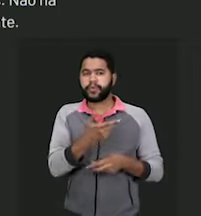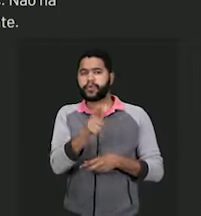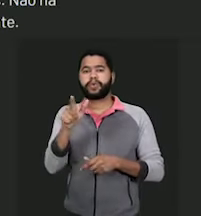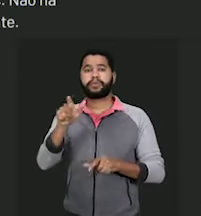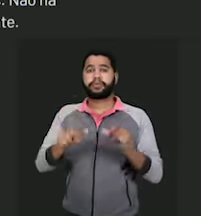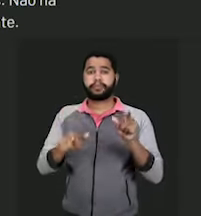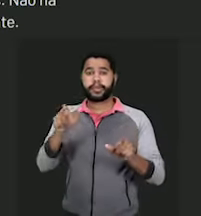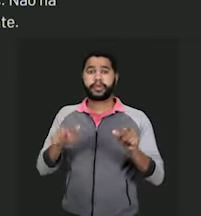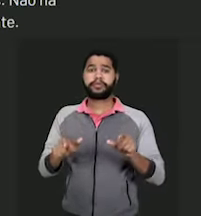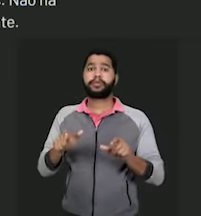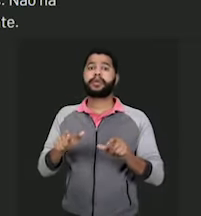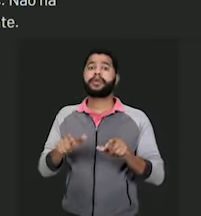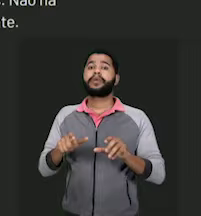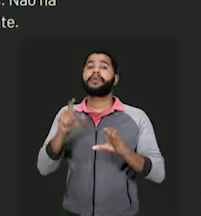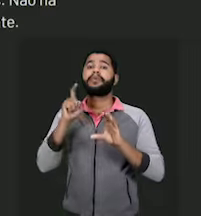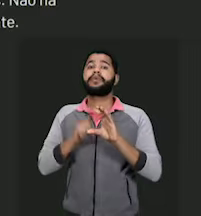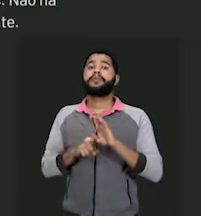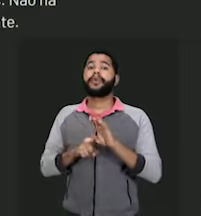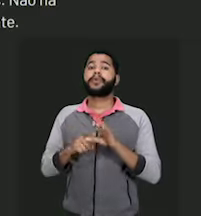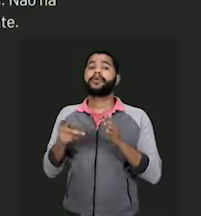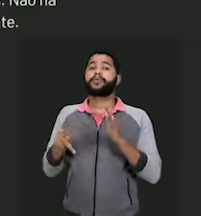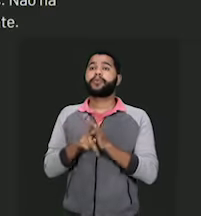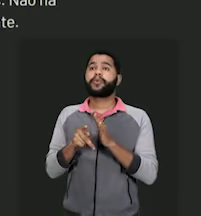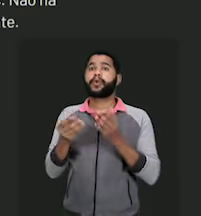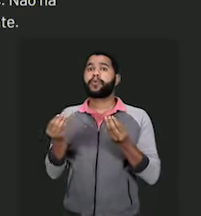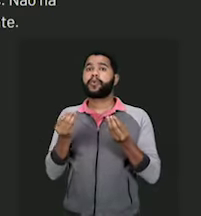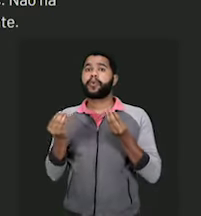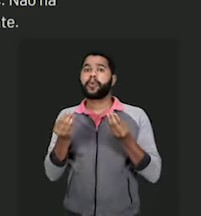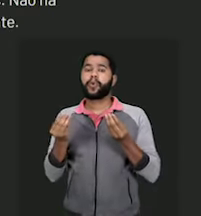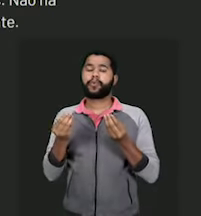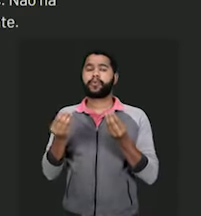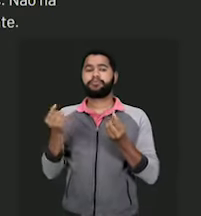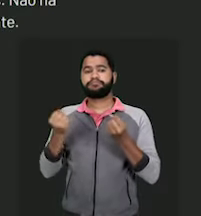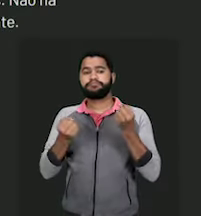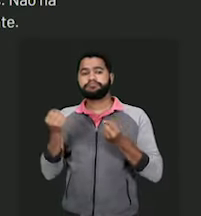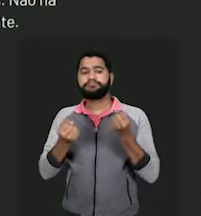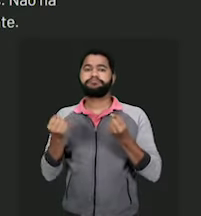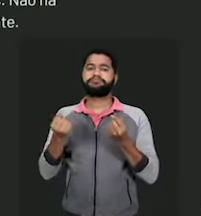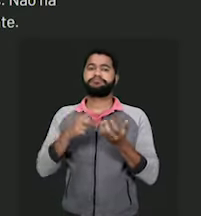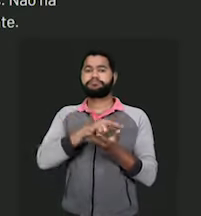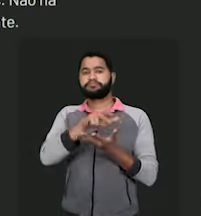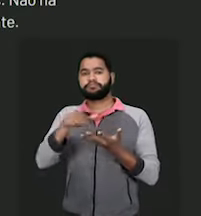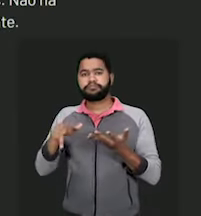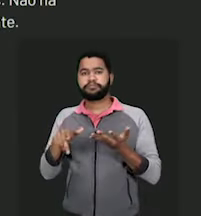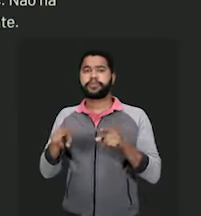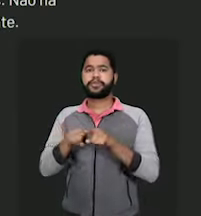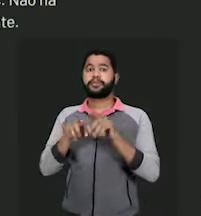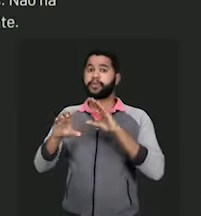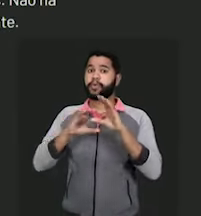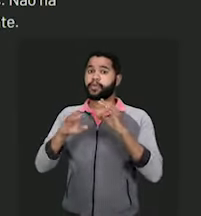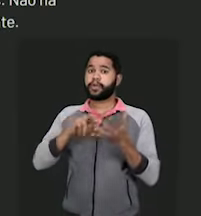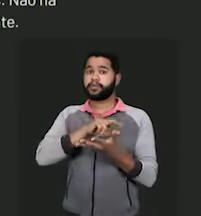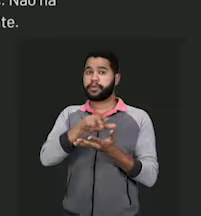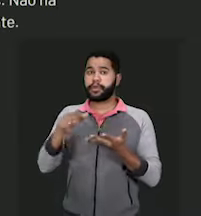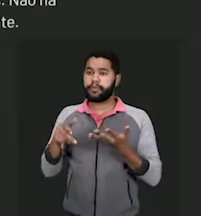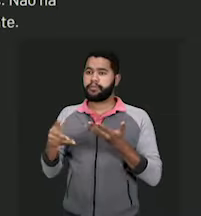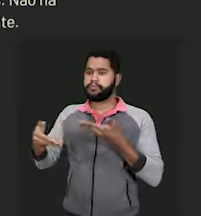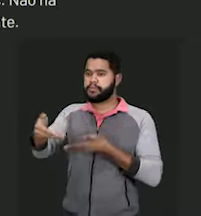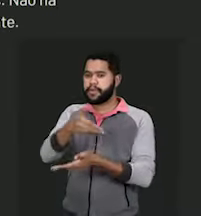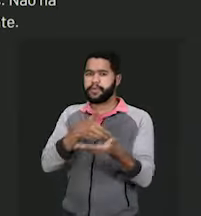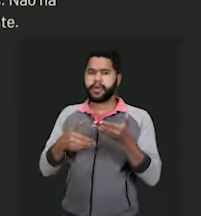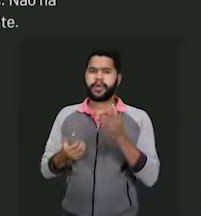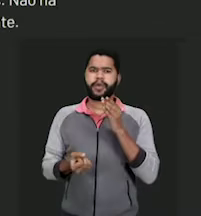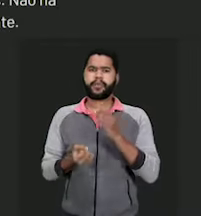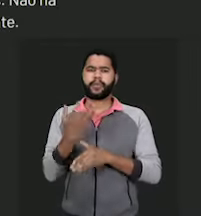outras pessoas dependem da um dos meios de transporte e comunicação uns dos outros não há